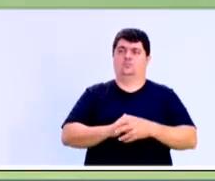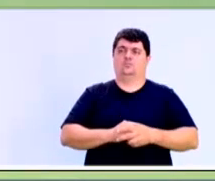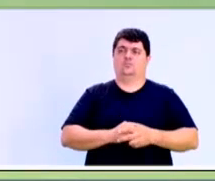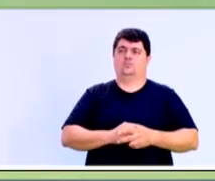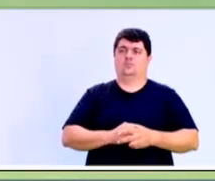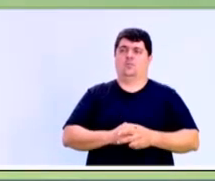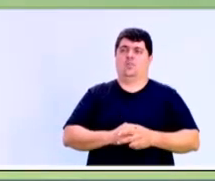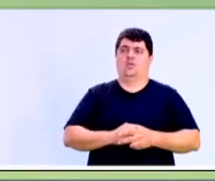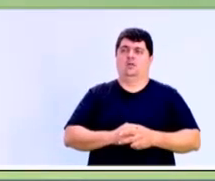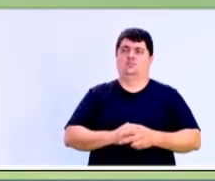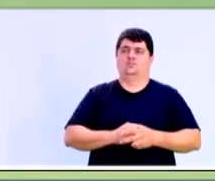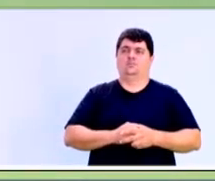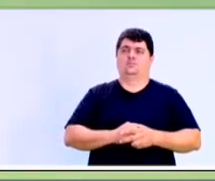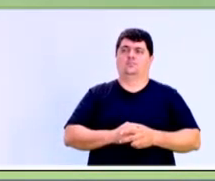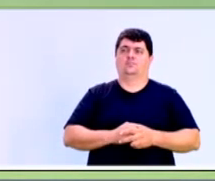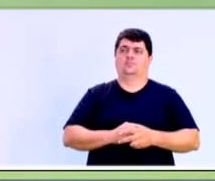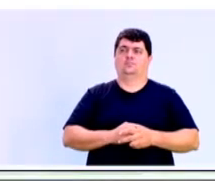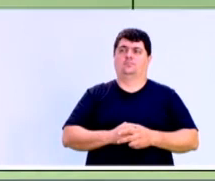11.300, ok?